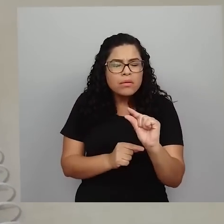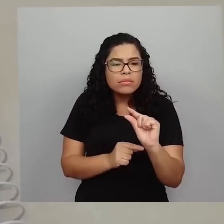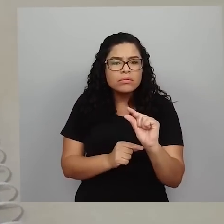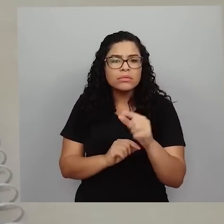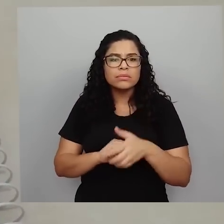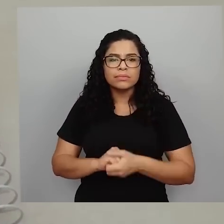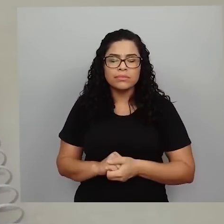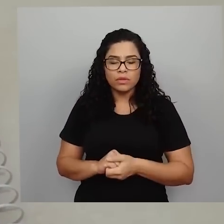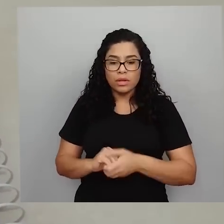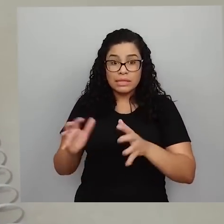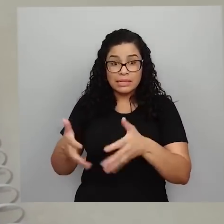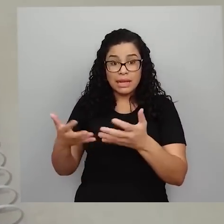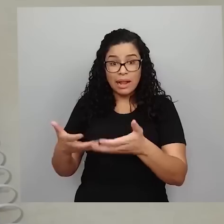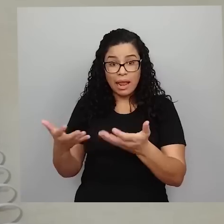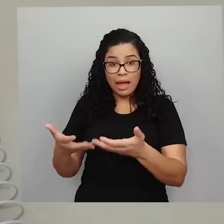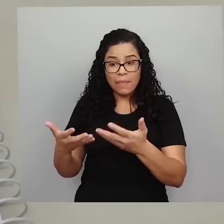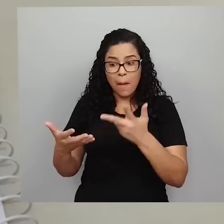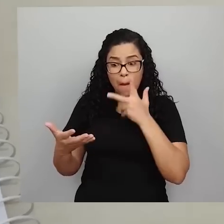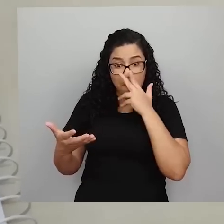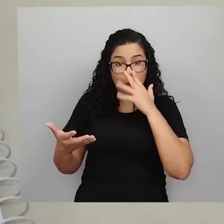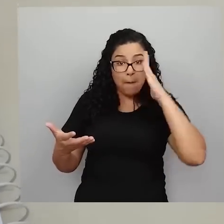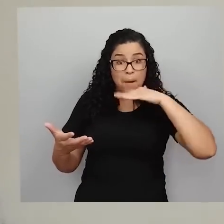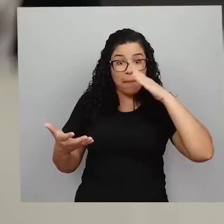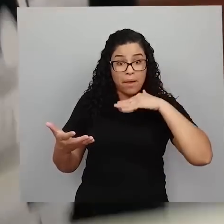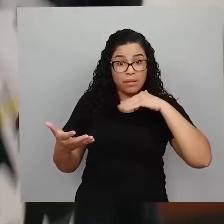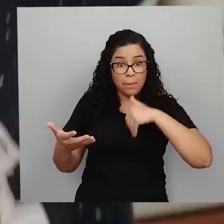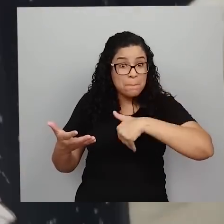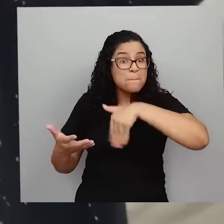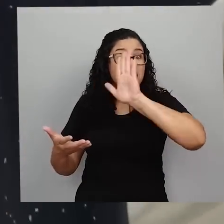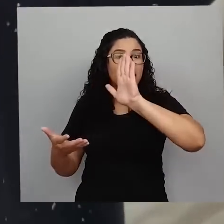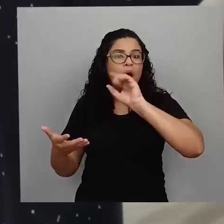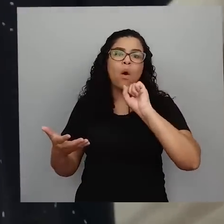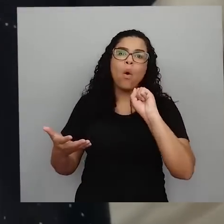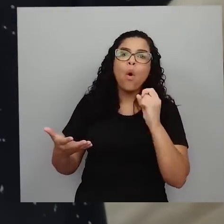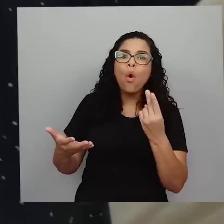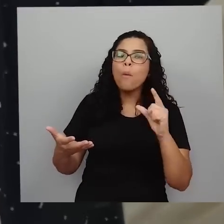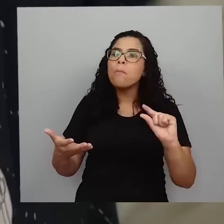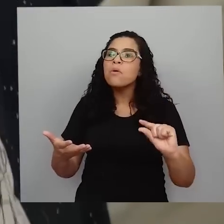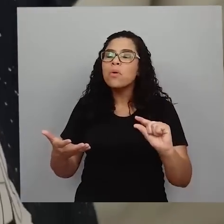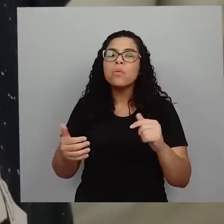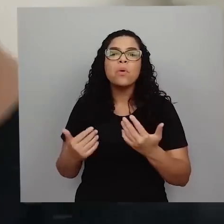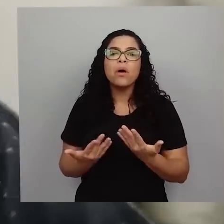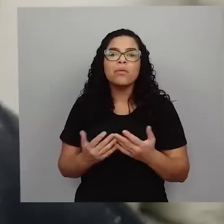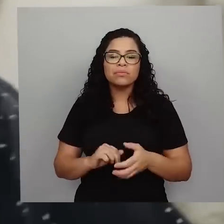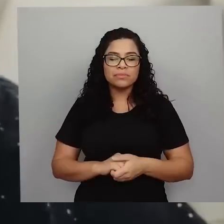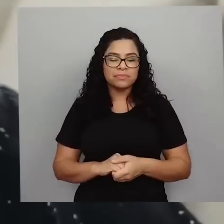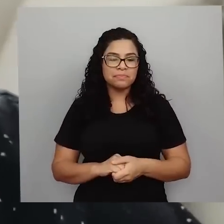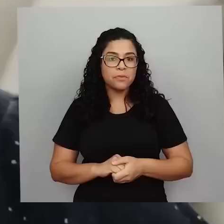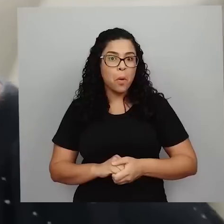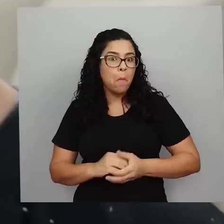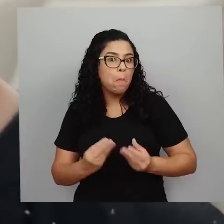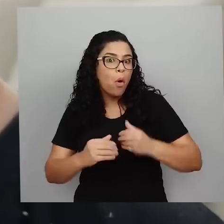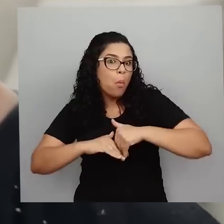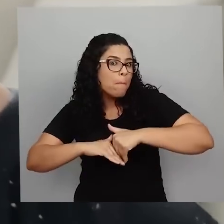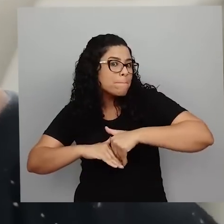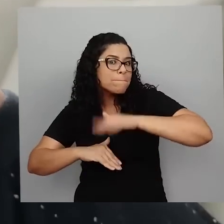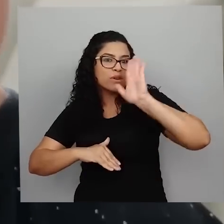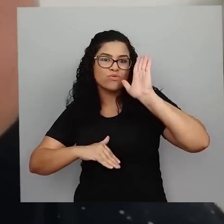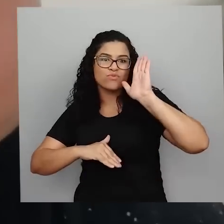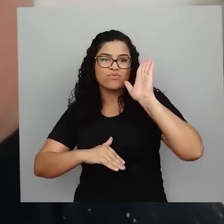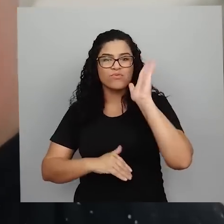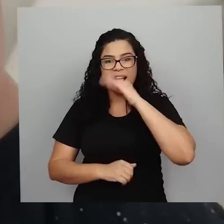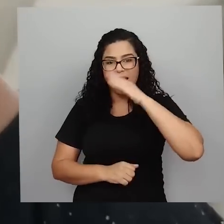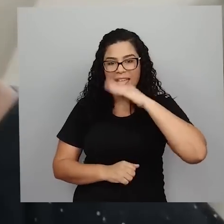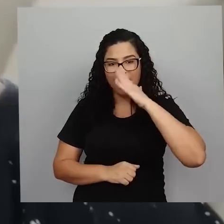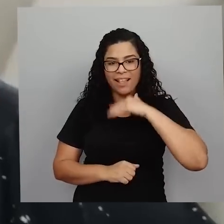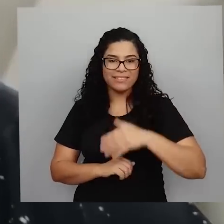colocar na sua salada. A sua salada vai ter muita pimenta ou pouca pimenta? Muita pimenta. Muita?